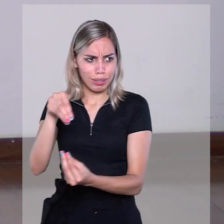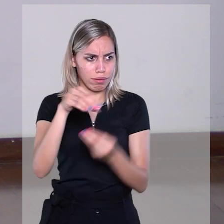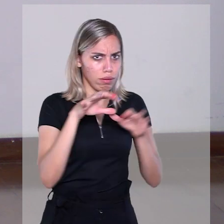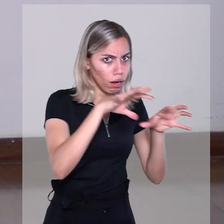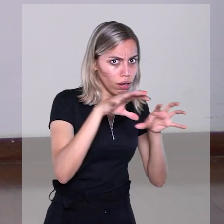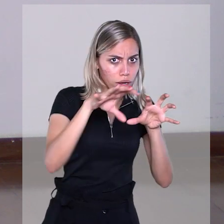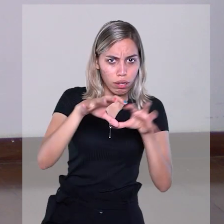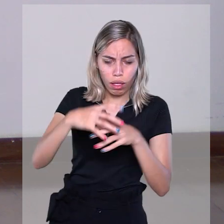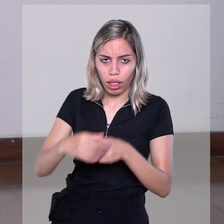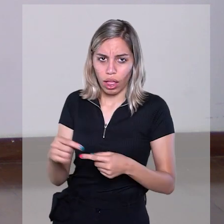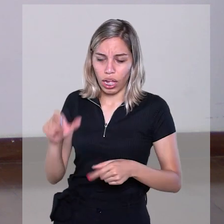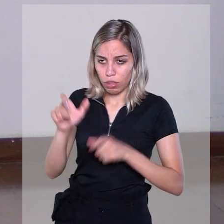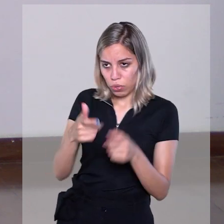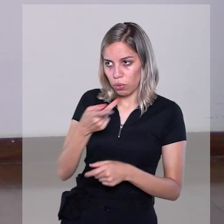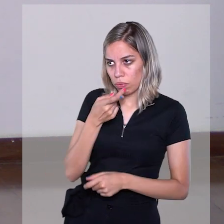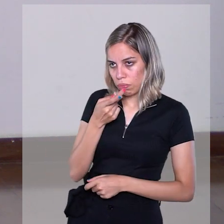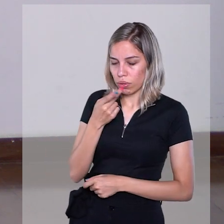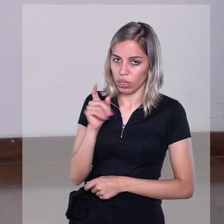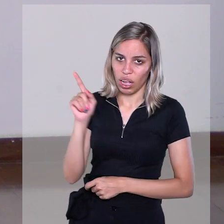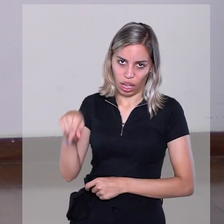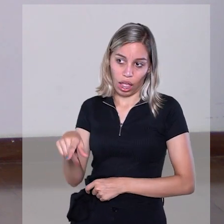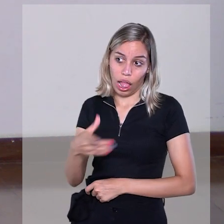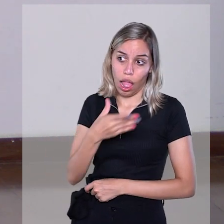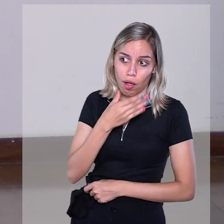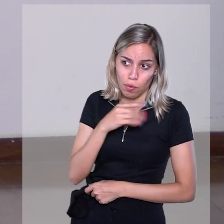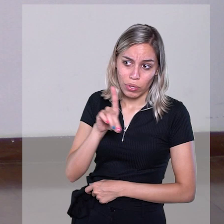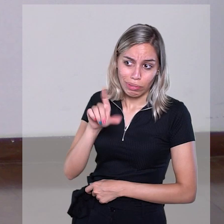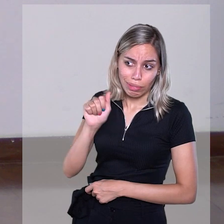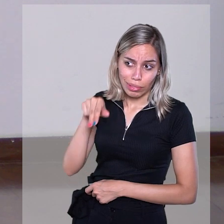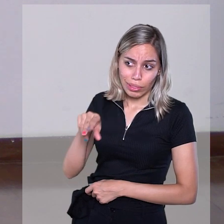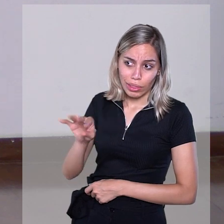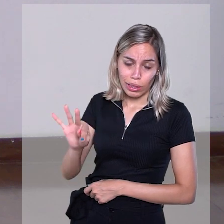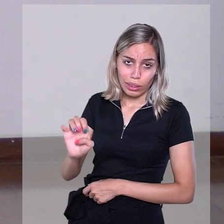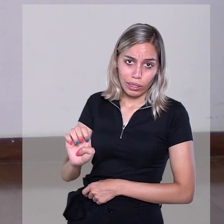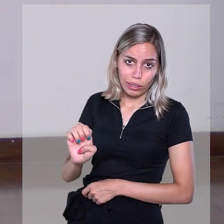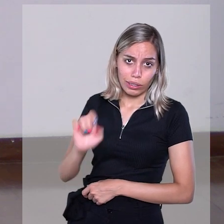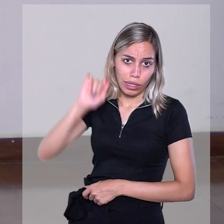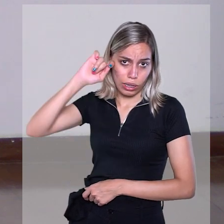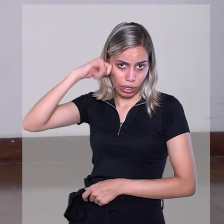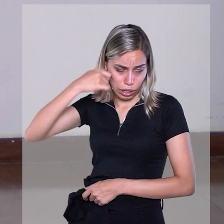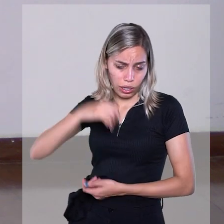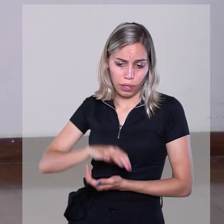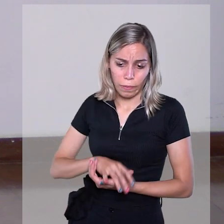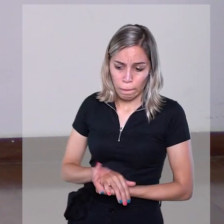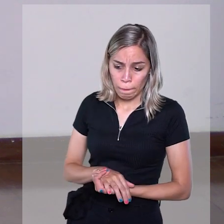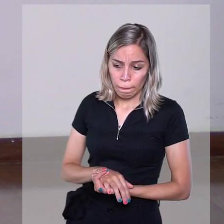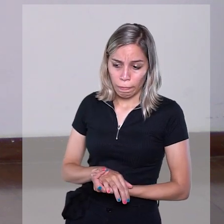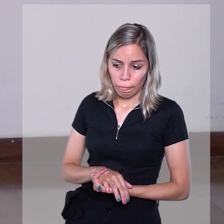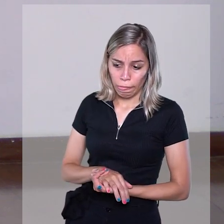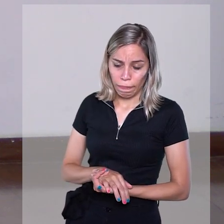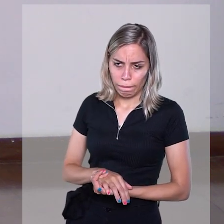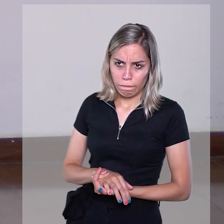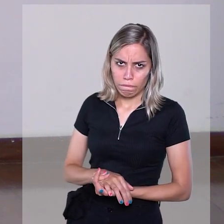Dante negro, é o nosso cisne negro, é o poeta, com maiúsculas, negro. Por que ele tem que